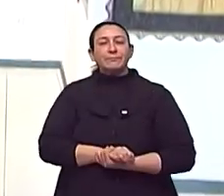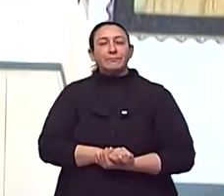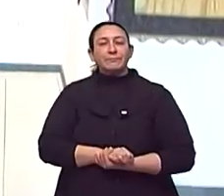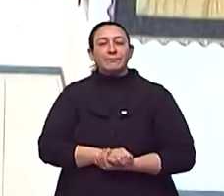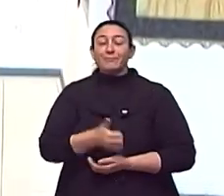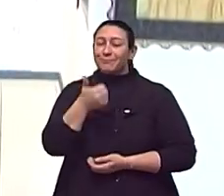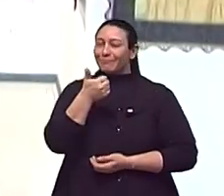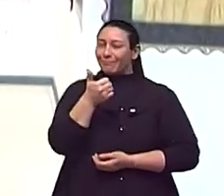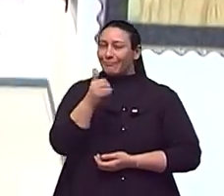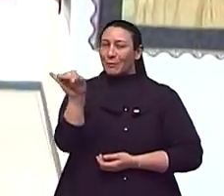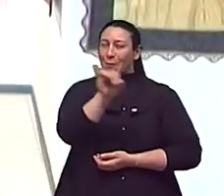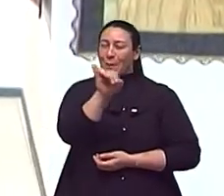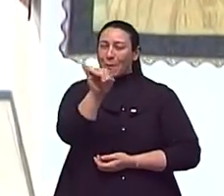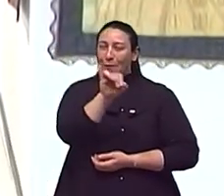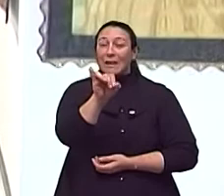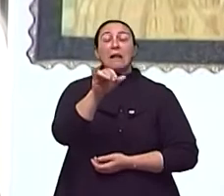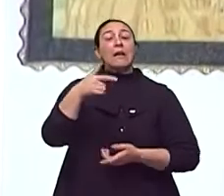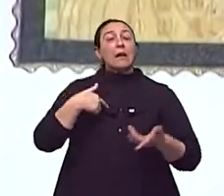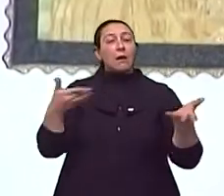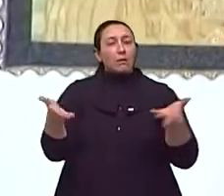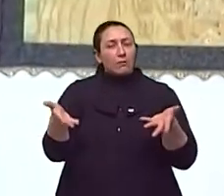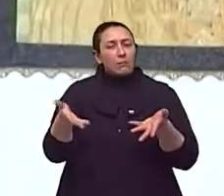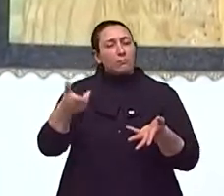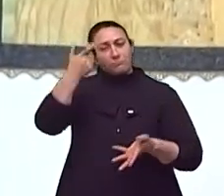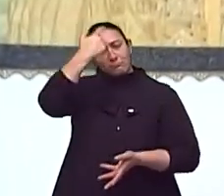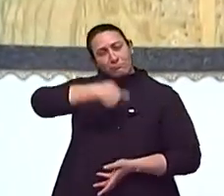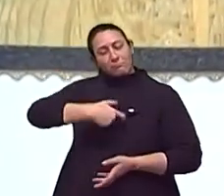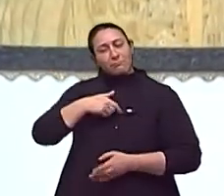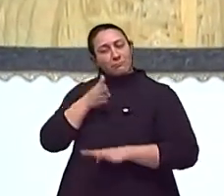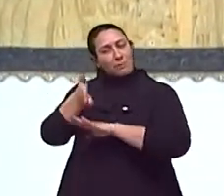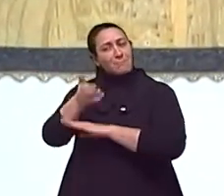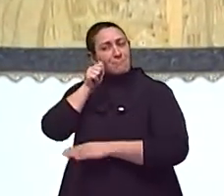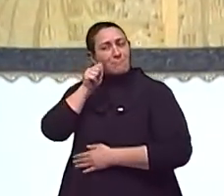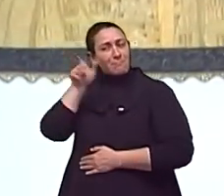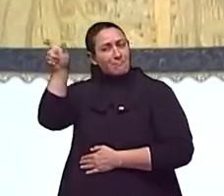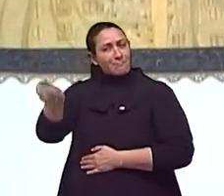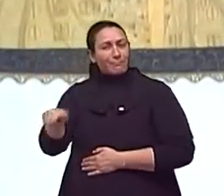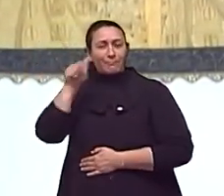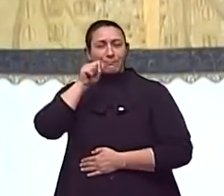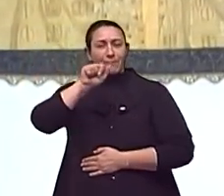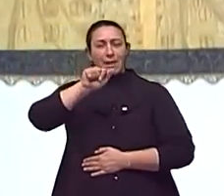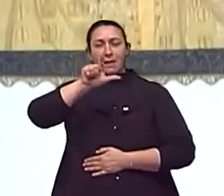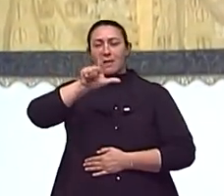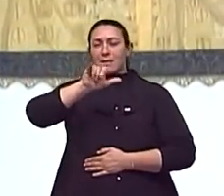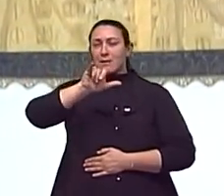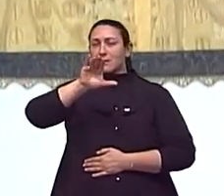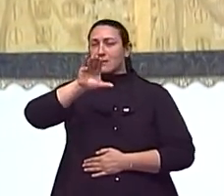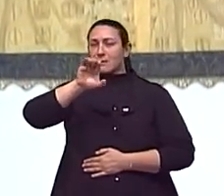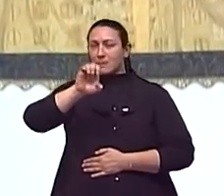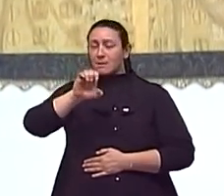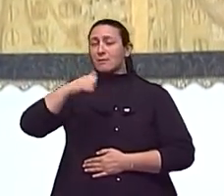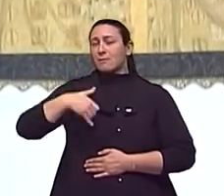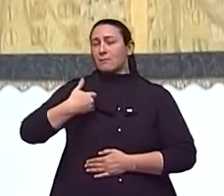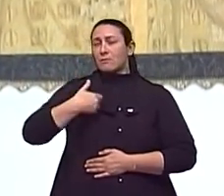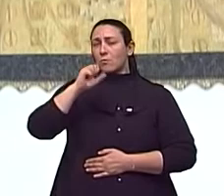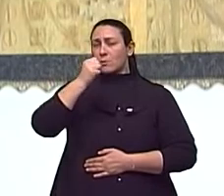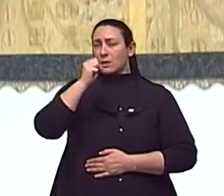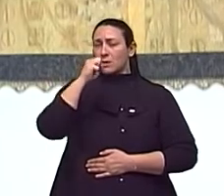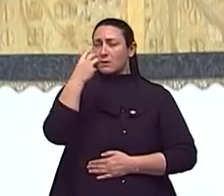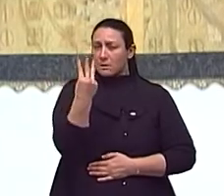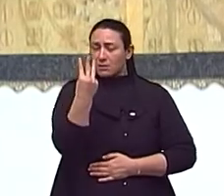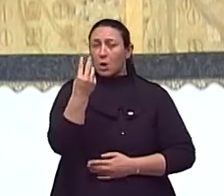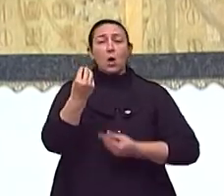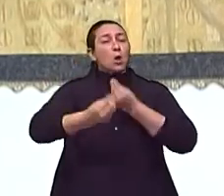na Isabel tudo bem Eu estou aqui no estúdio que para conhecer a história da Dona Alice de 83 anos e de como patchwork